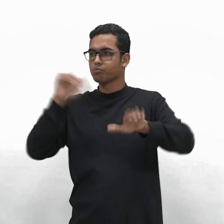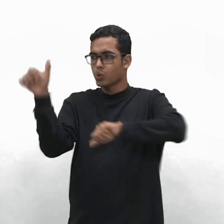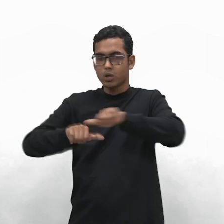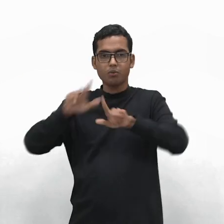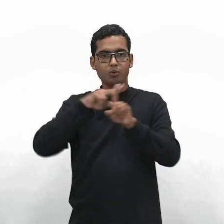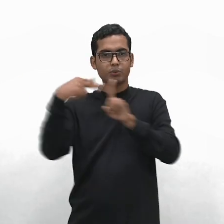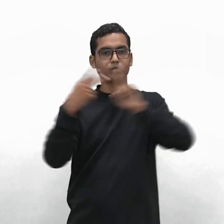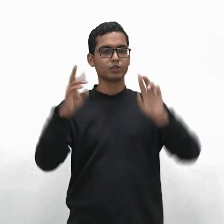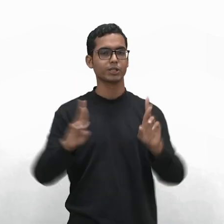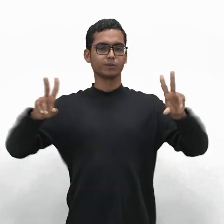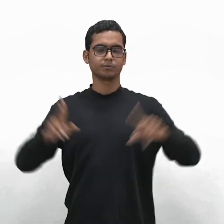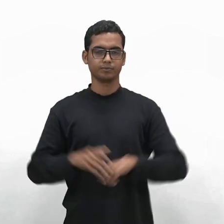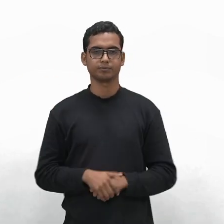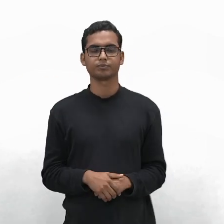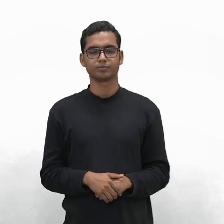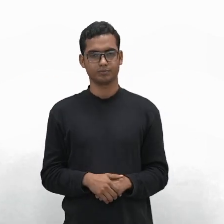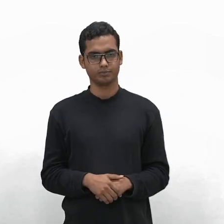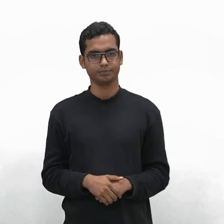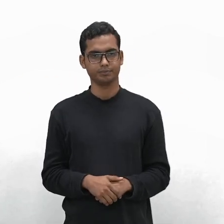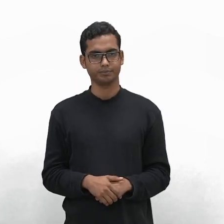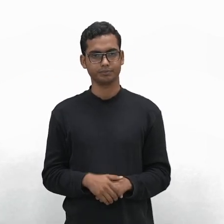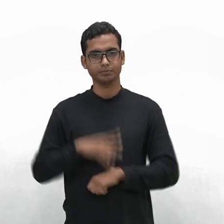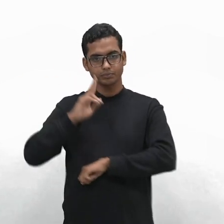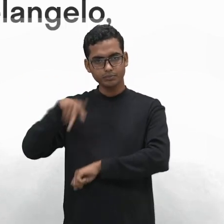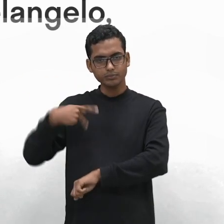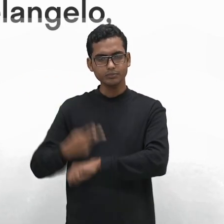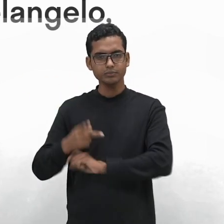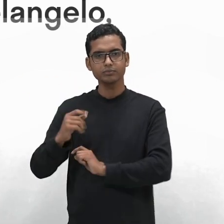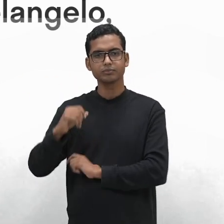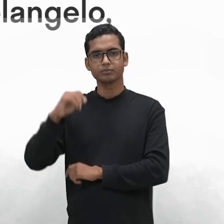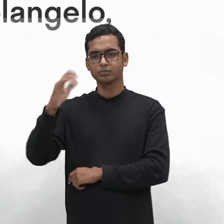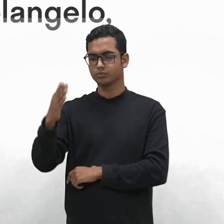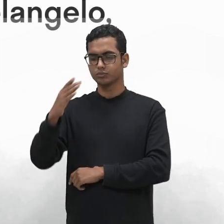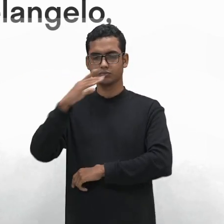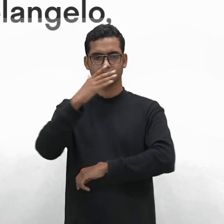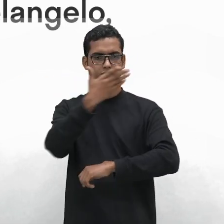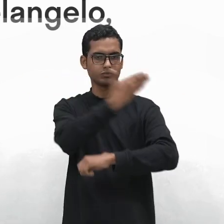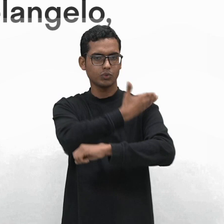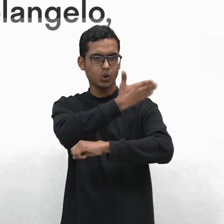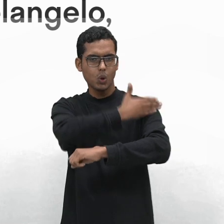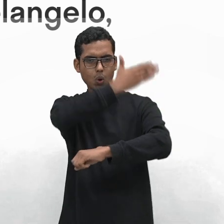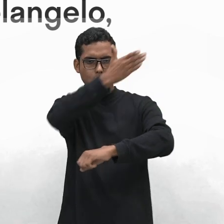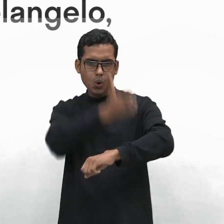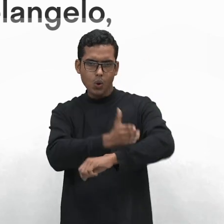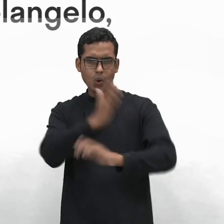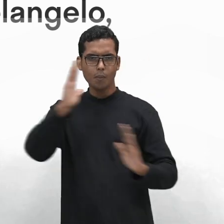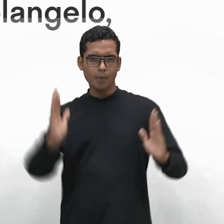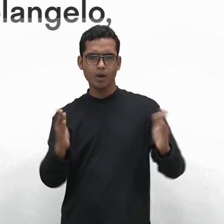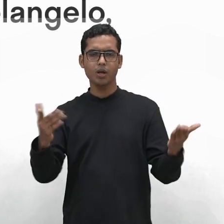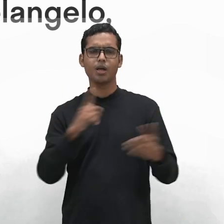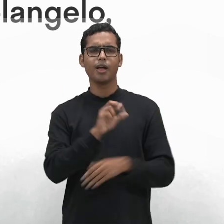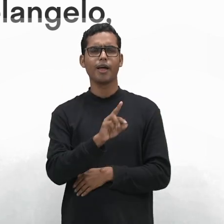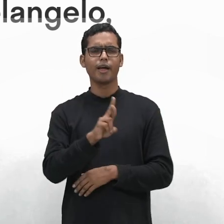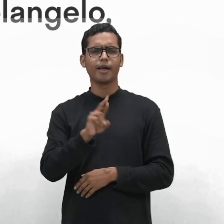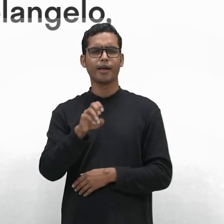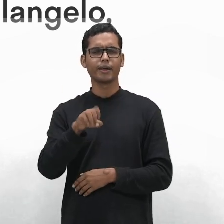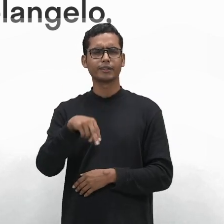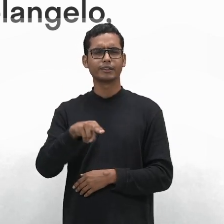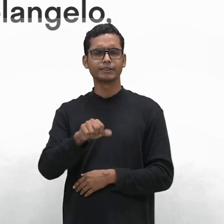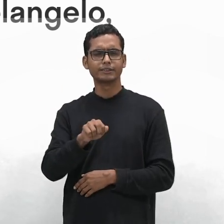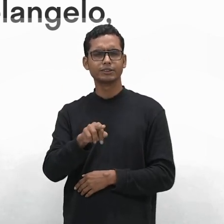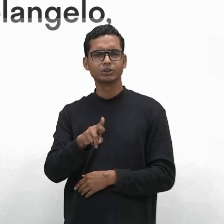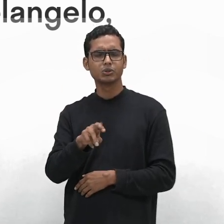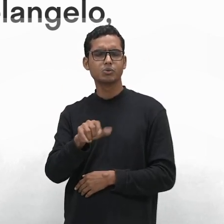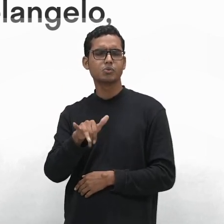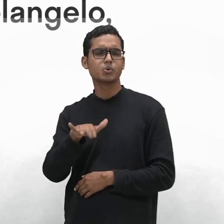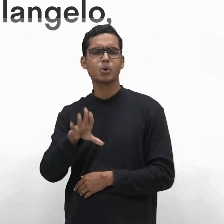forma. E dentro disso nós temos o Renascimento, que vem falar sobre essa característica do um novo olhar na arte. E o que